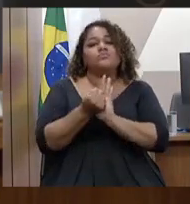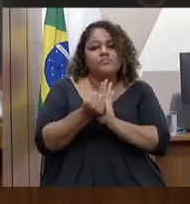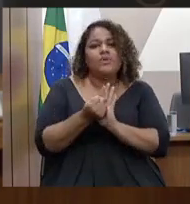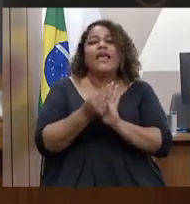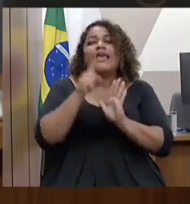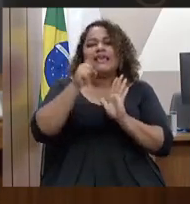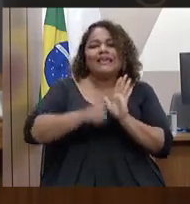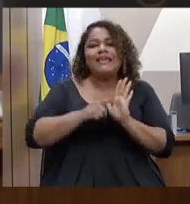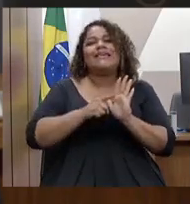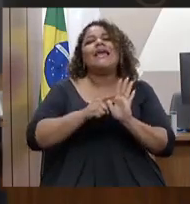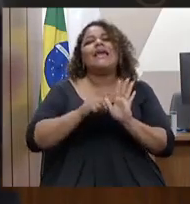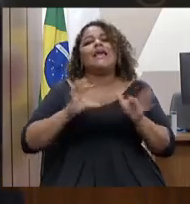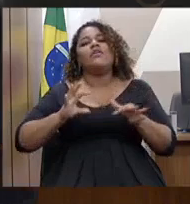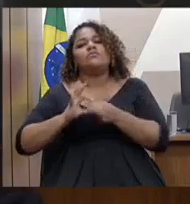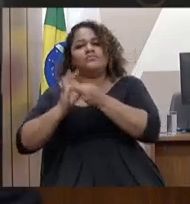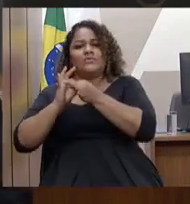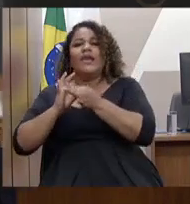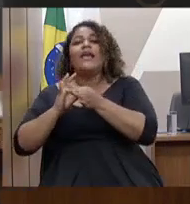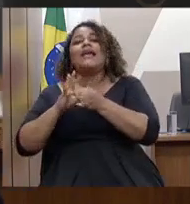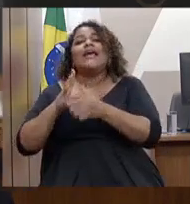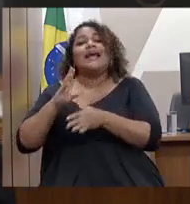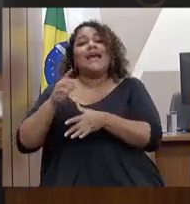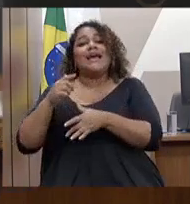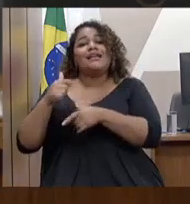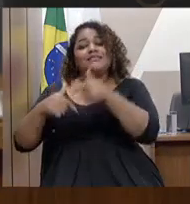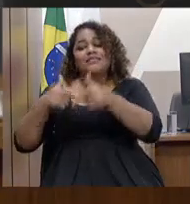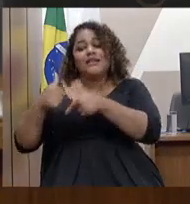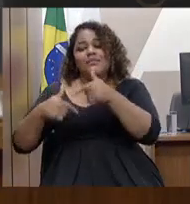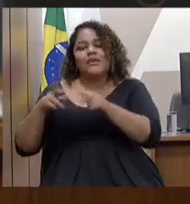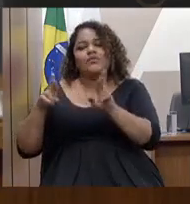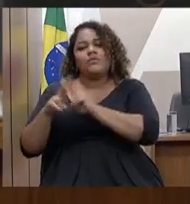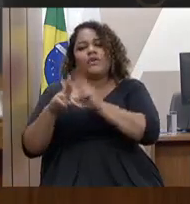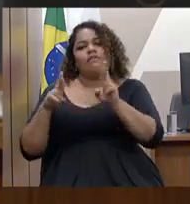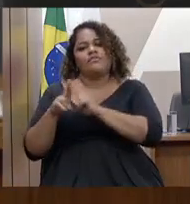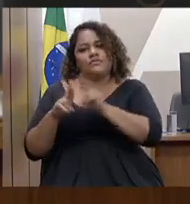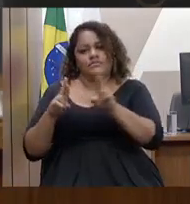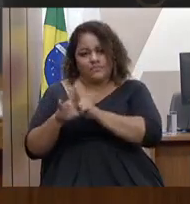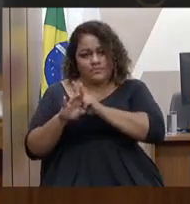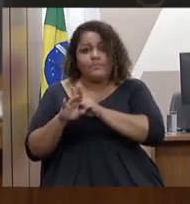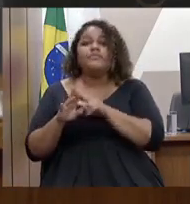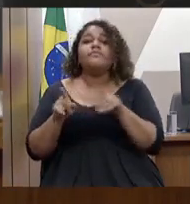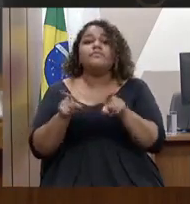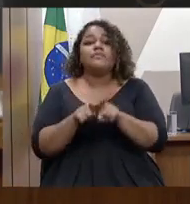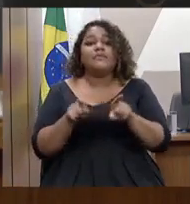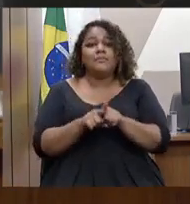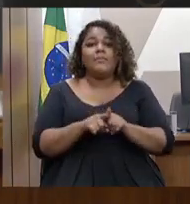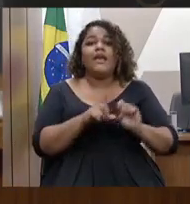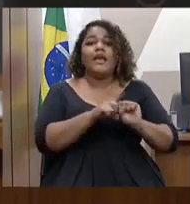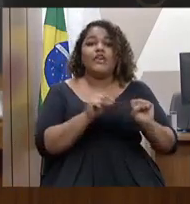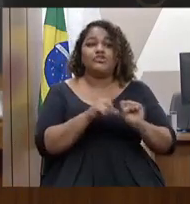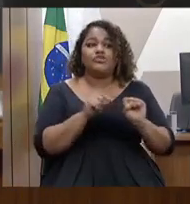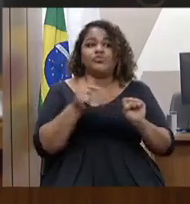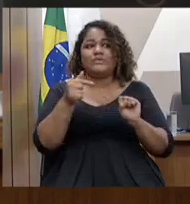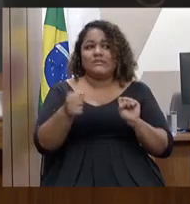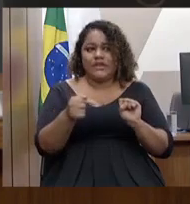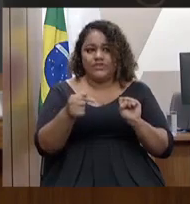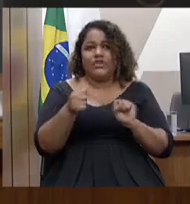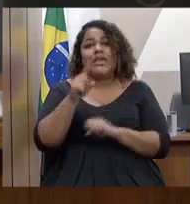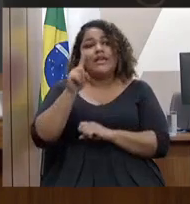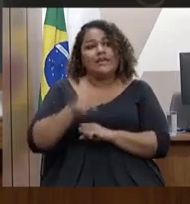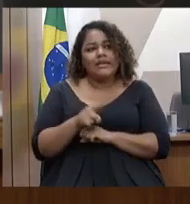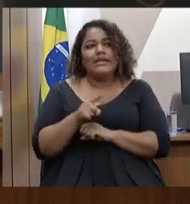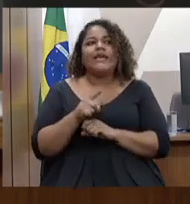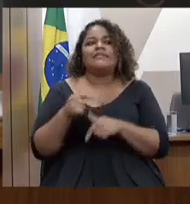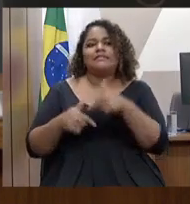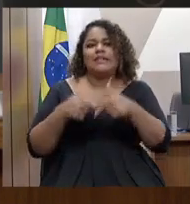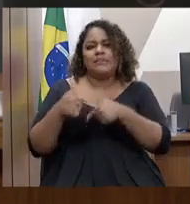e a condição ainda tem o nosso artigo sétimo que diz São Direitos trabalhadores urbanos e rurais além de outros que visam